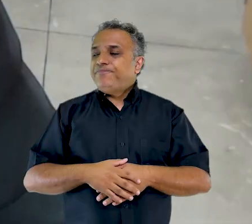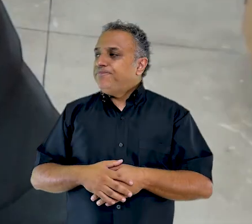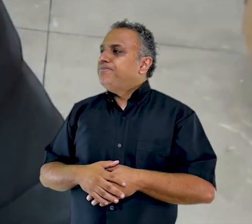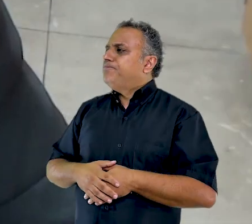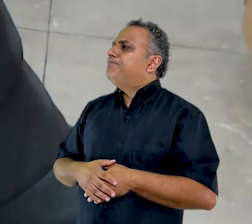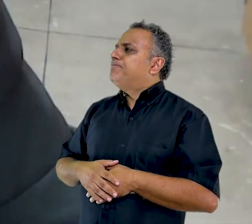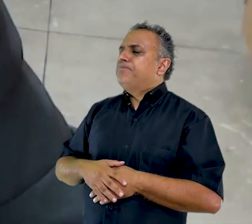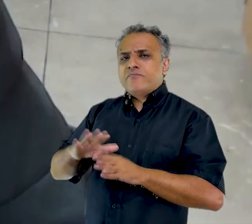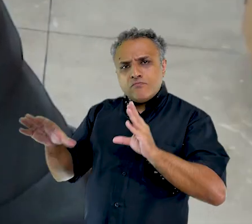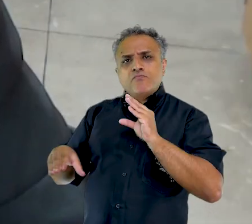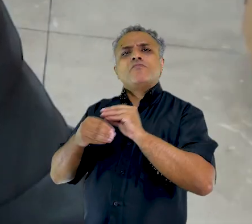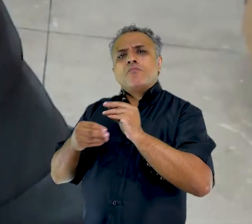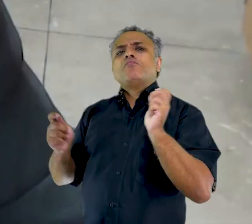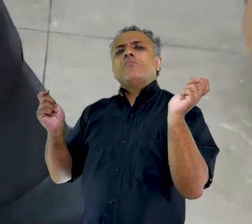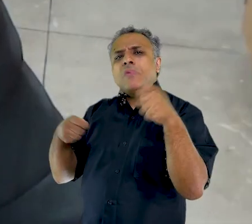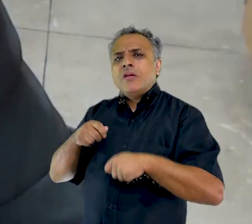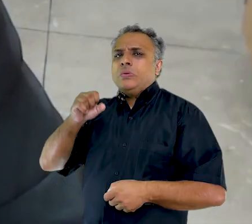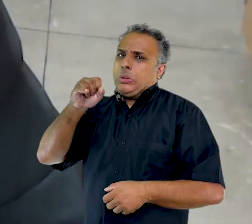sim,